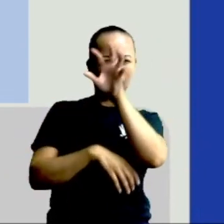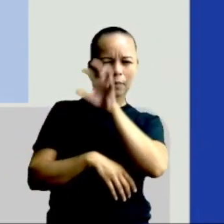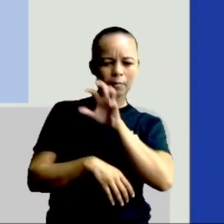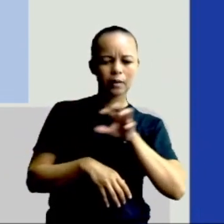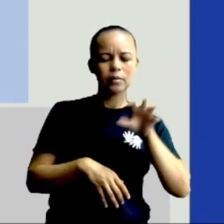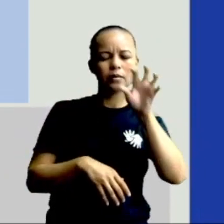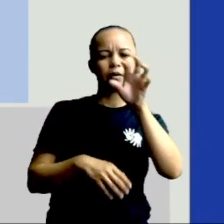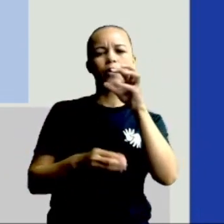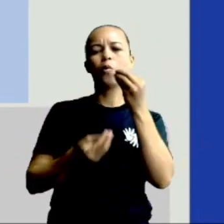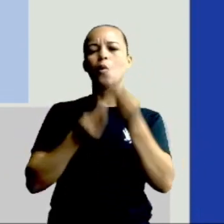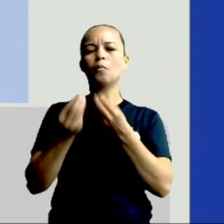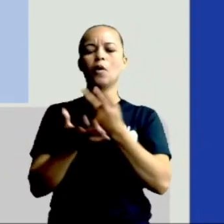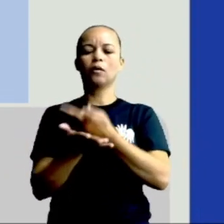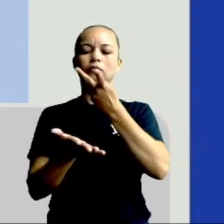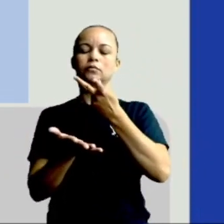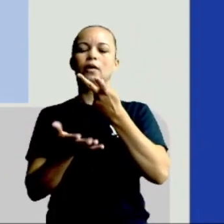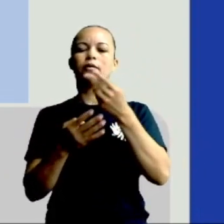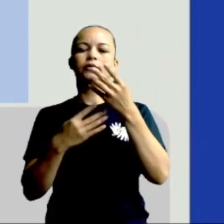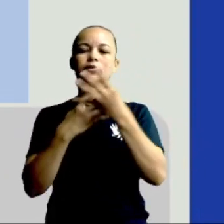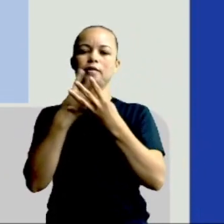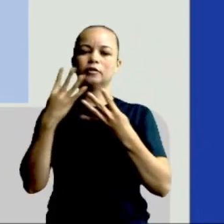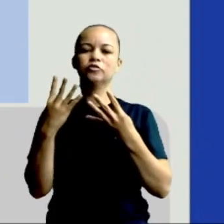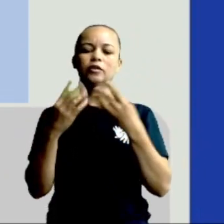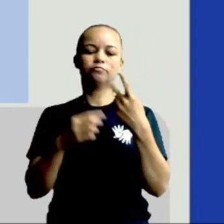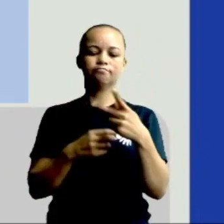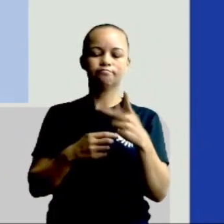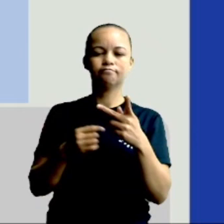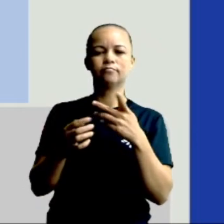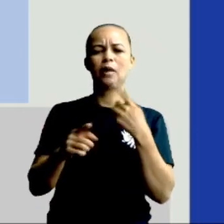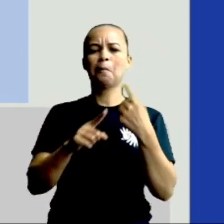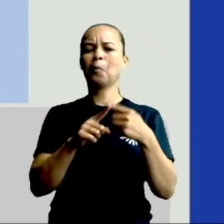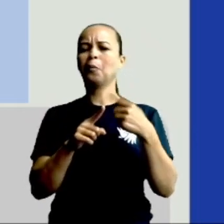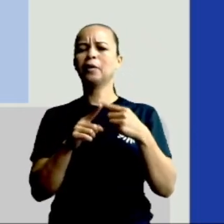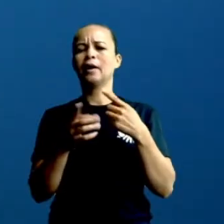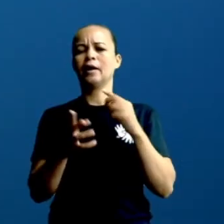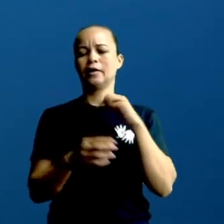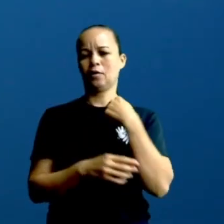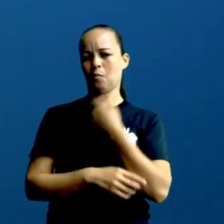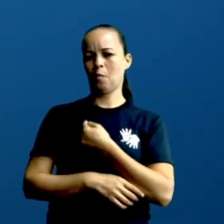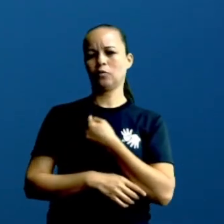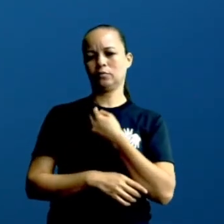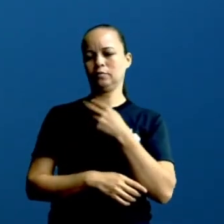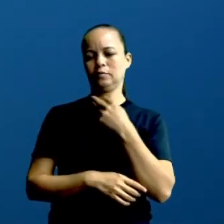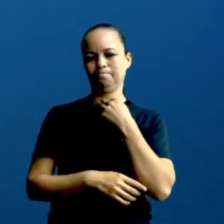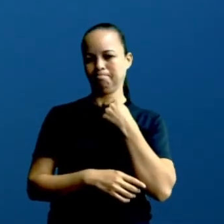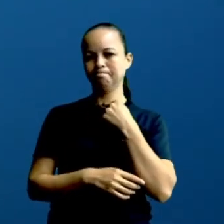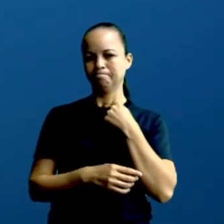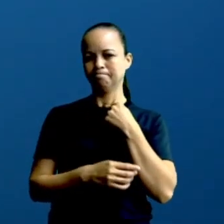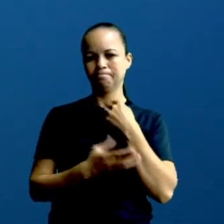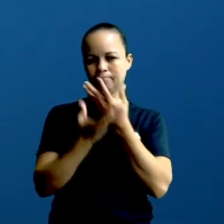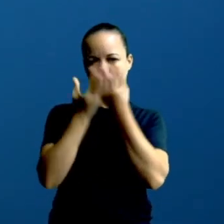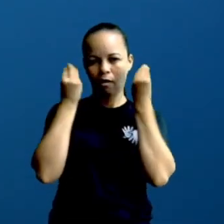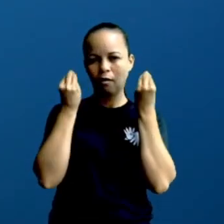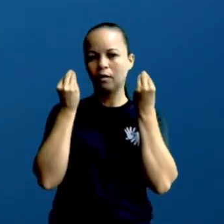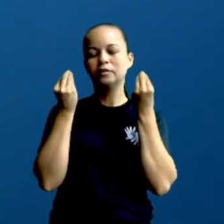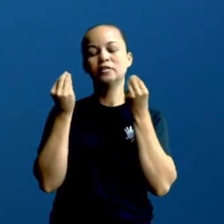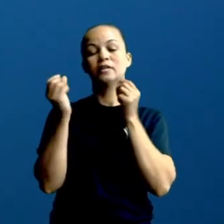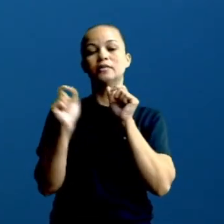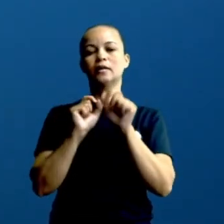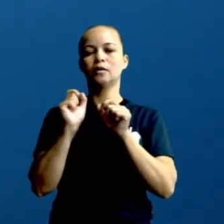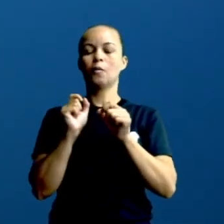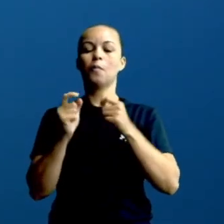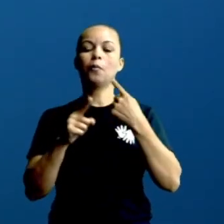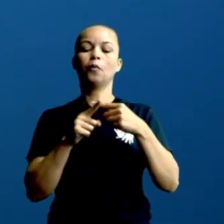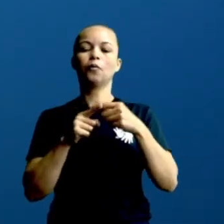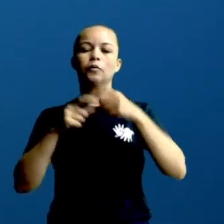como é que acontece as estações nela, né? E por quê? Não podemos esquecer, tá certo? Que é justamente por conta da